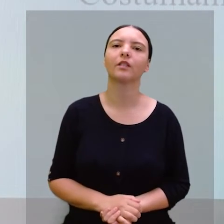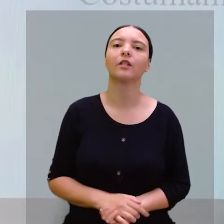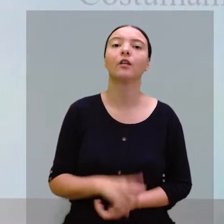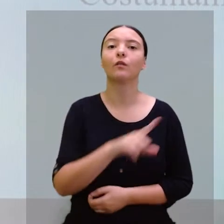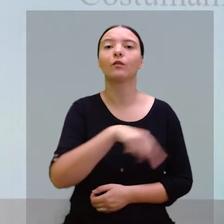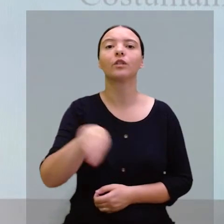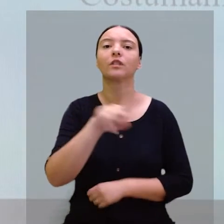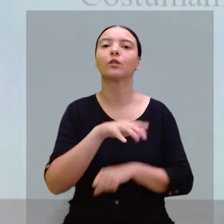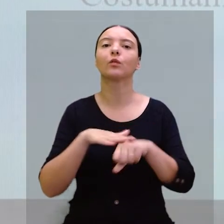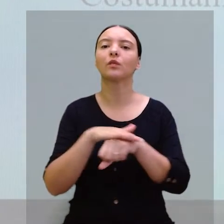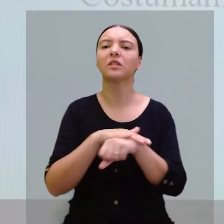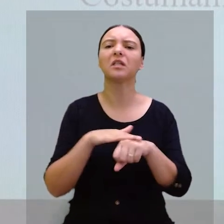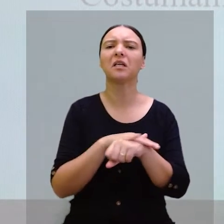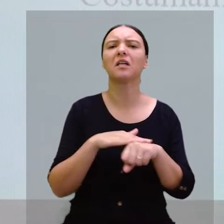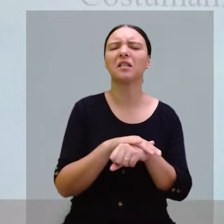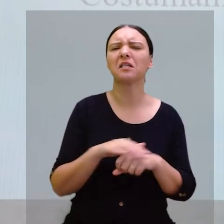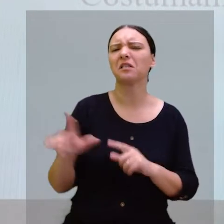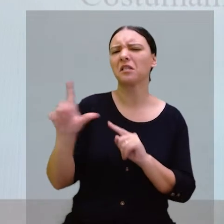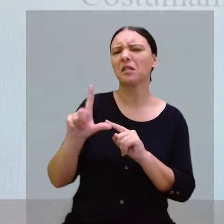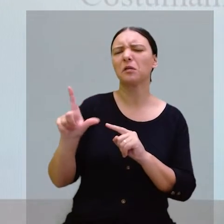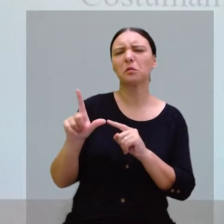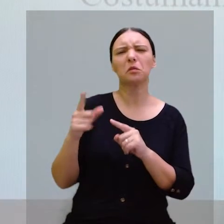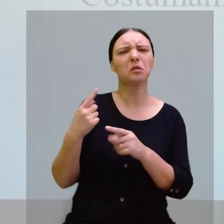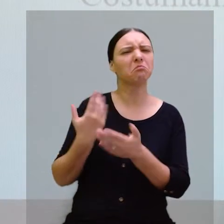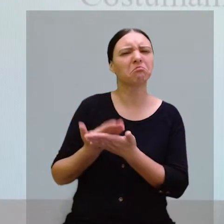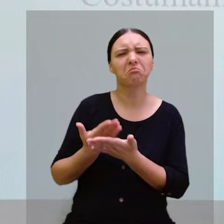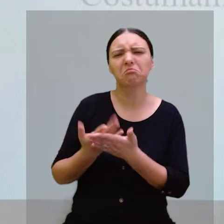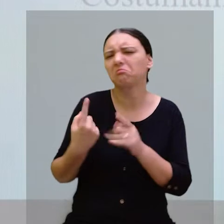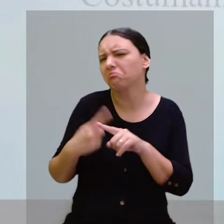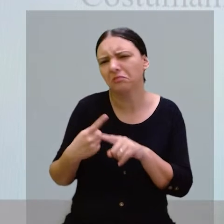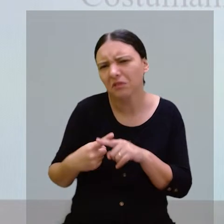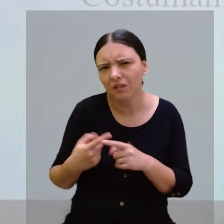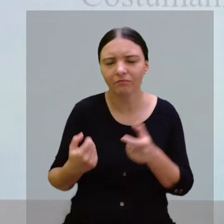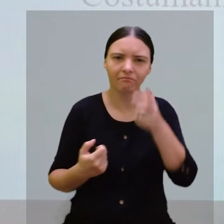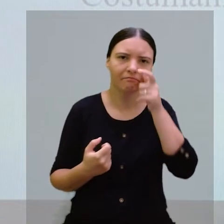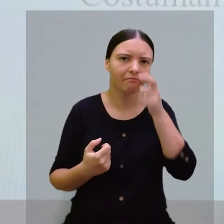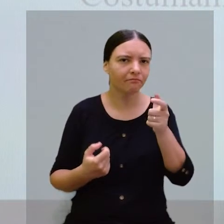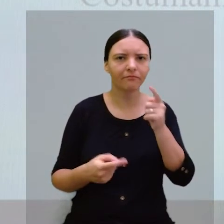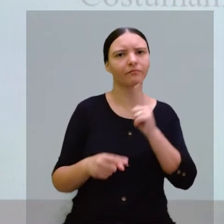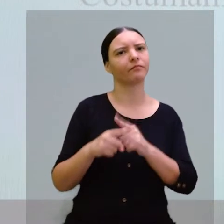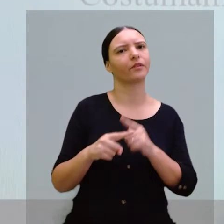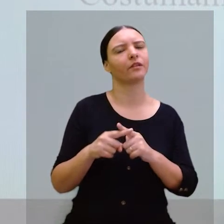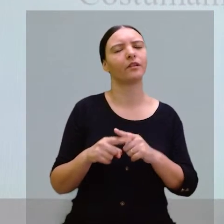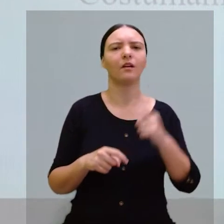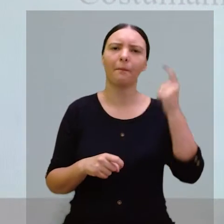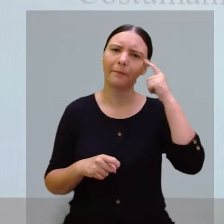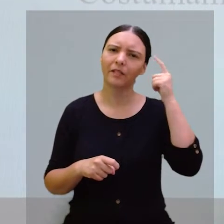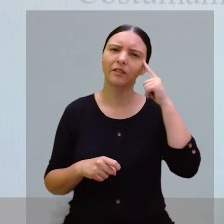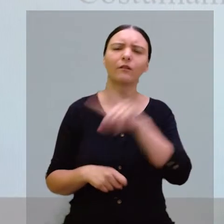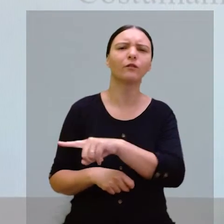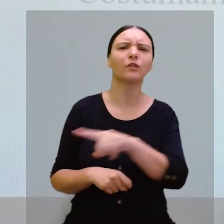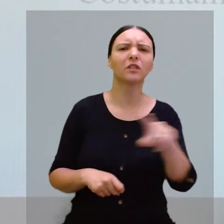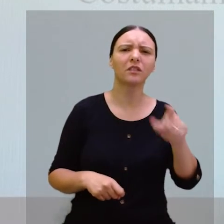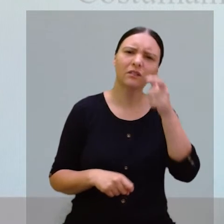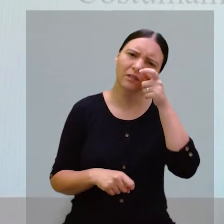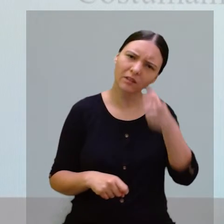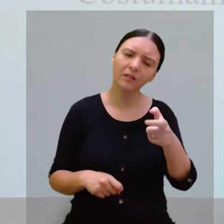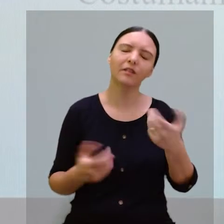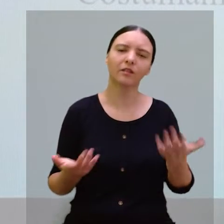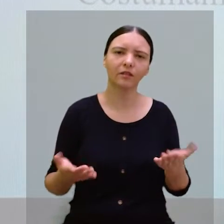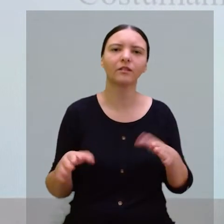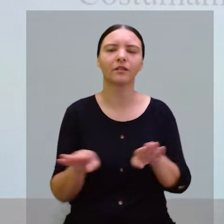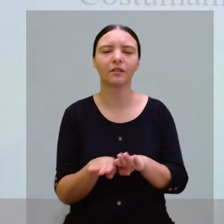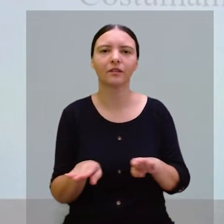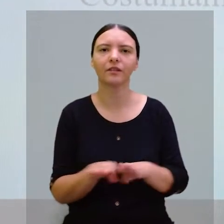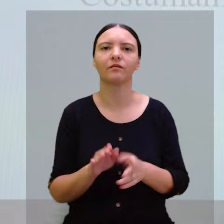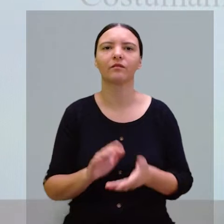um pouco sobre o porquê estudar literatura, o porquê desse interesse, tentar pensar o interesse de vocês também por isso, né? É